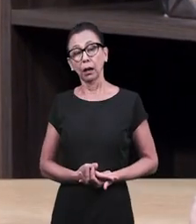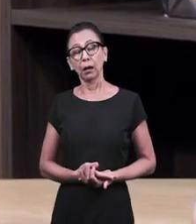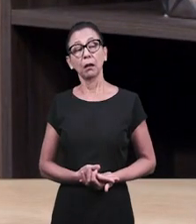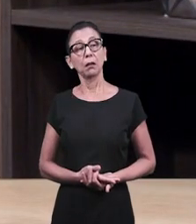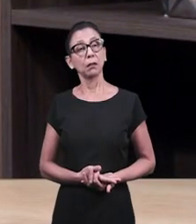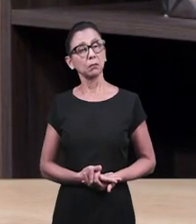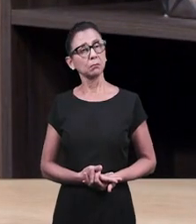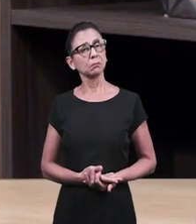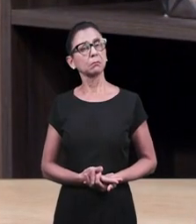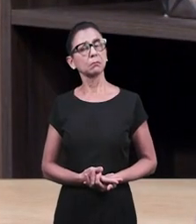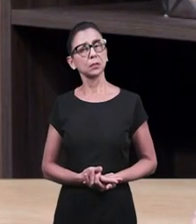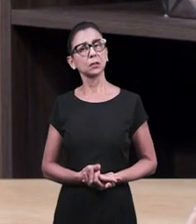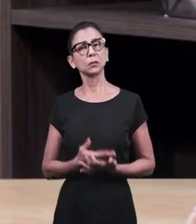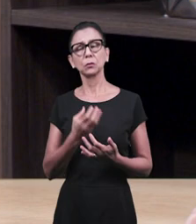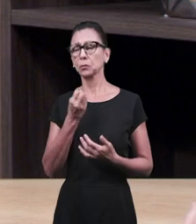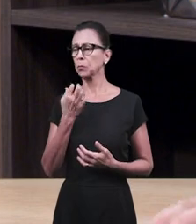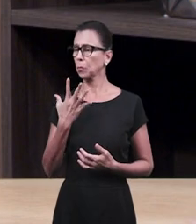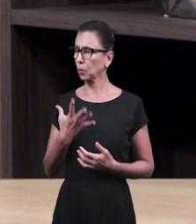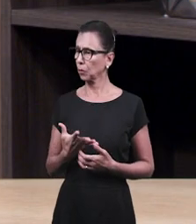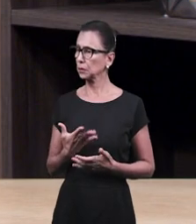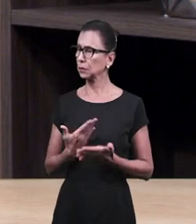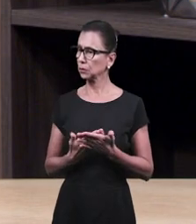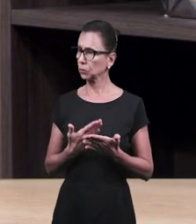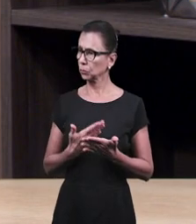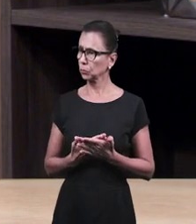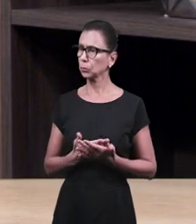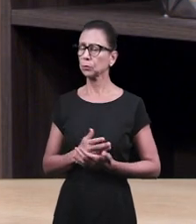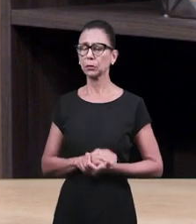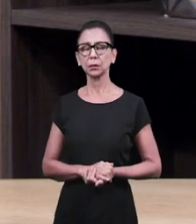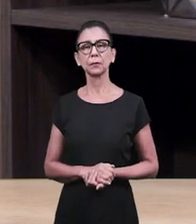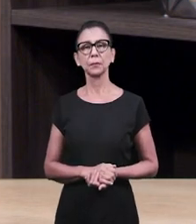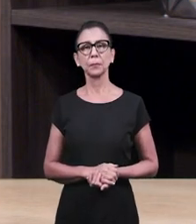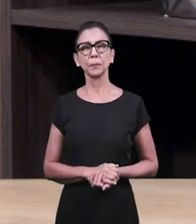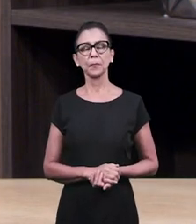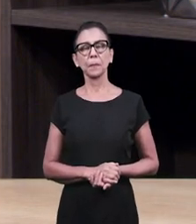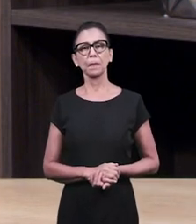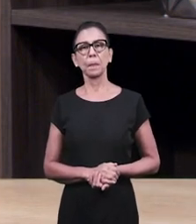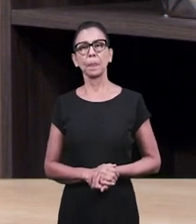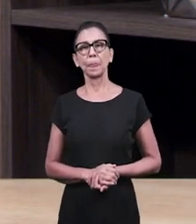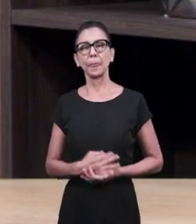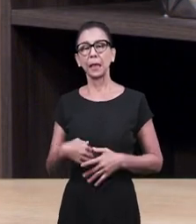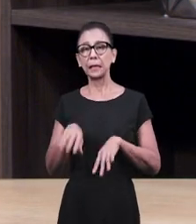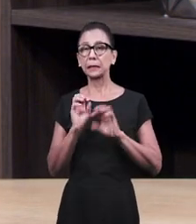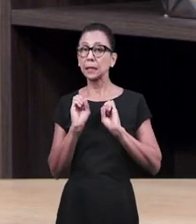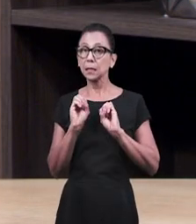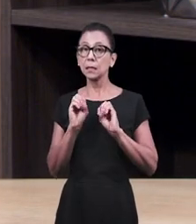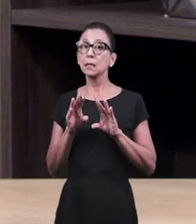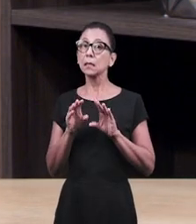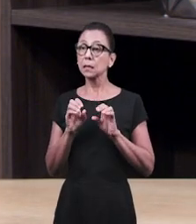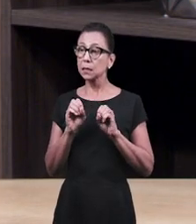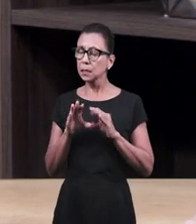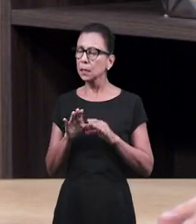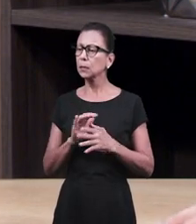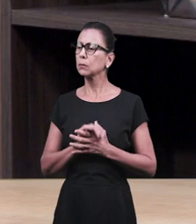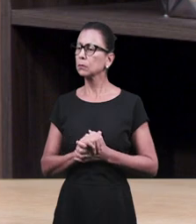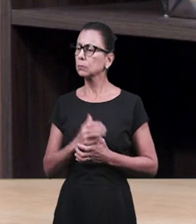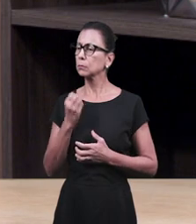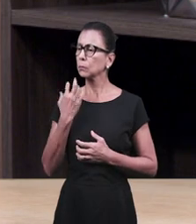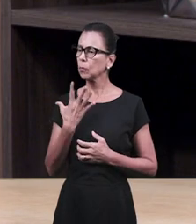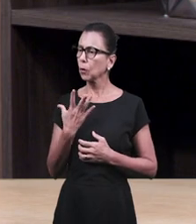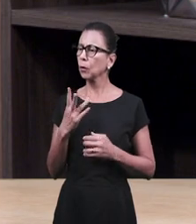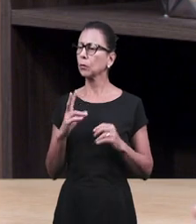que está sendo trazido. É muito bom quando a gente se depara com esse ensino e esse